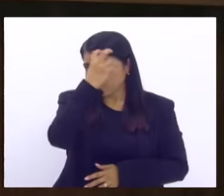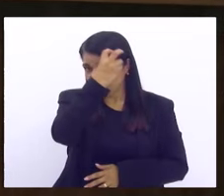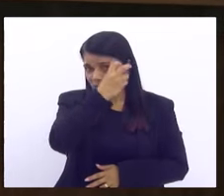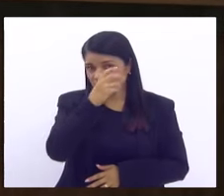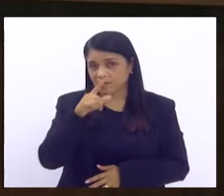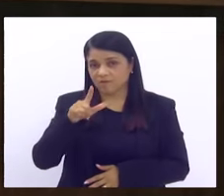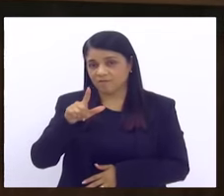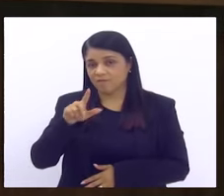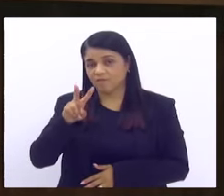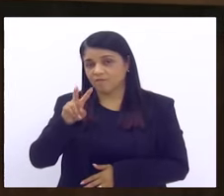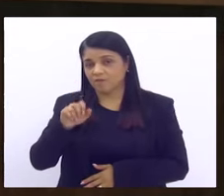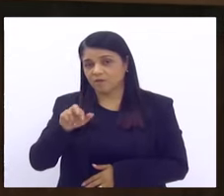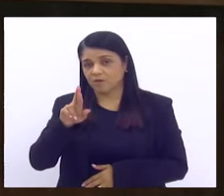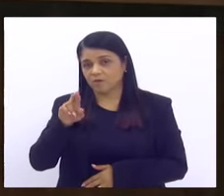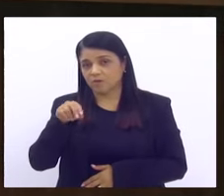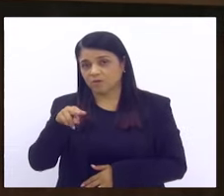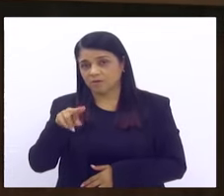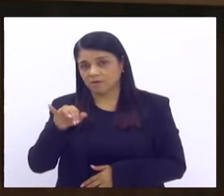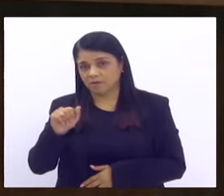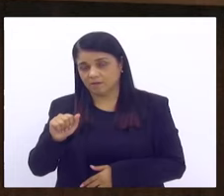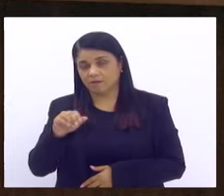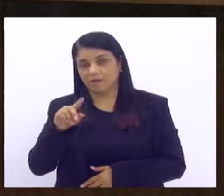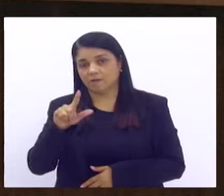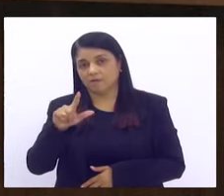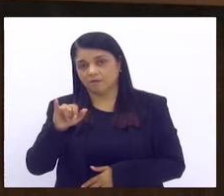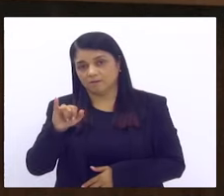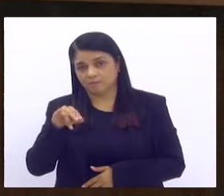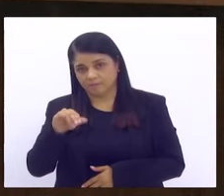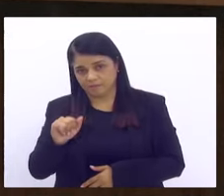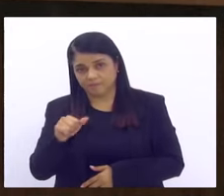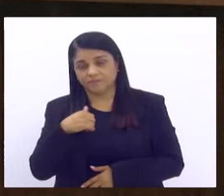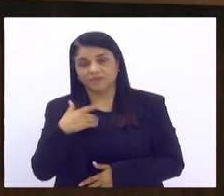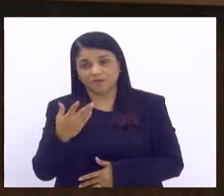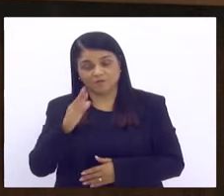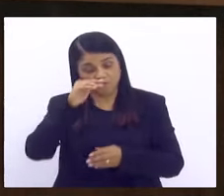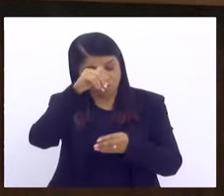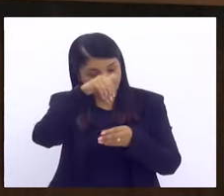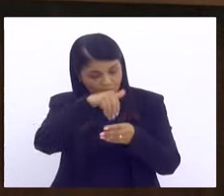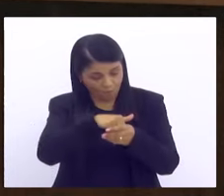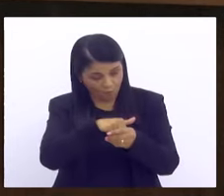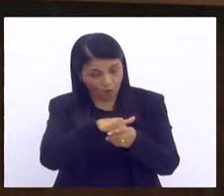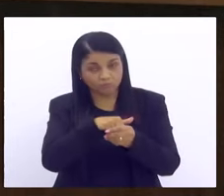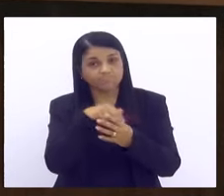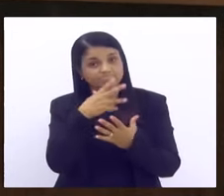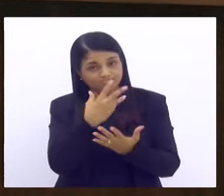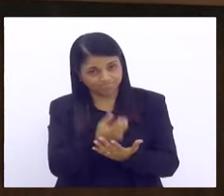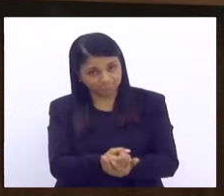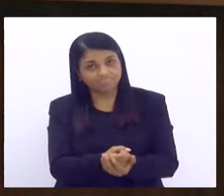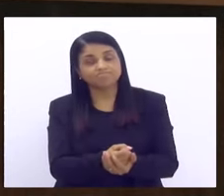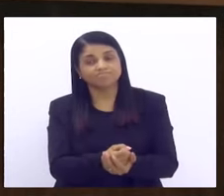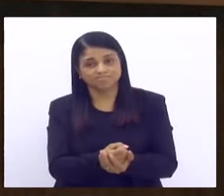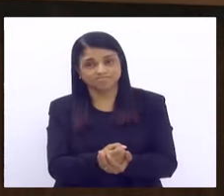aqui do meu lado. Verônica. Eu estou declarando voto favorável ao